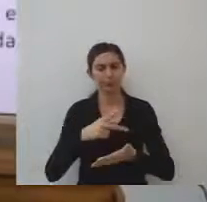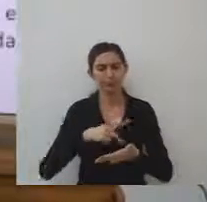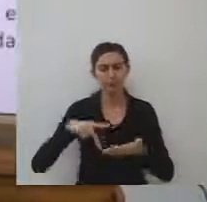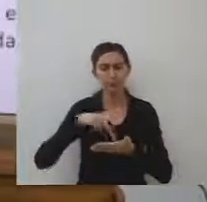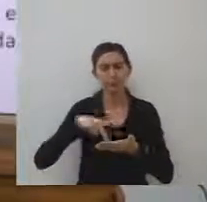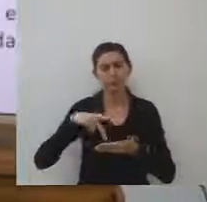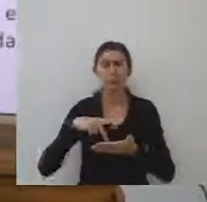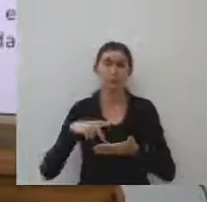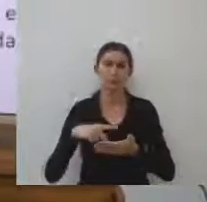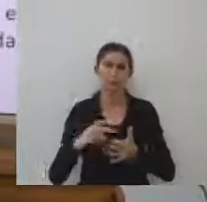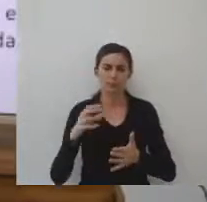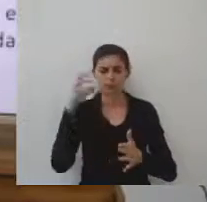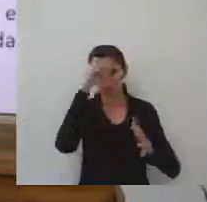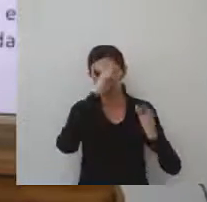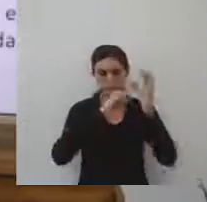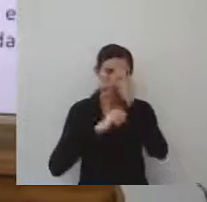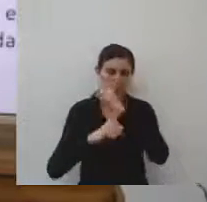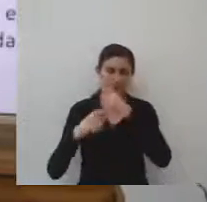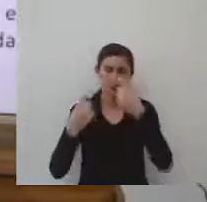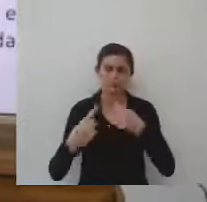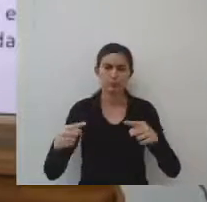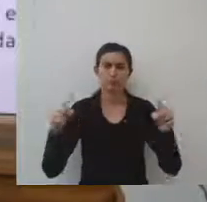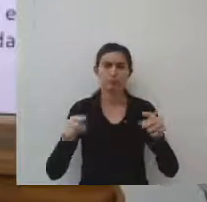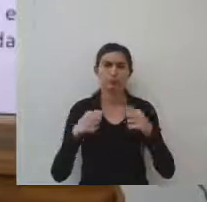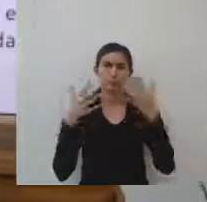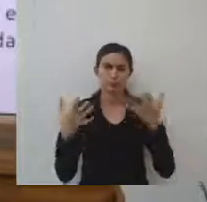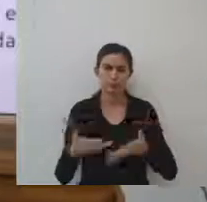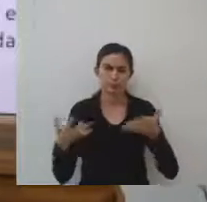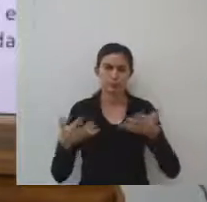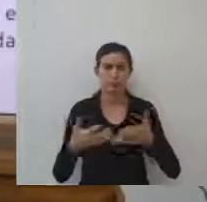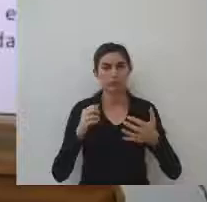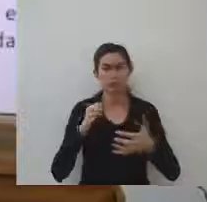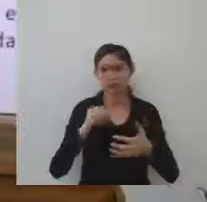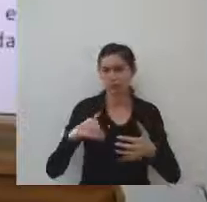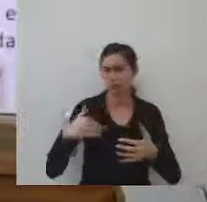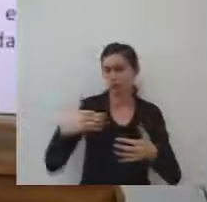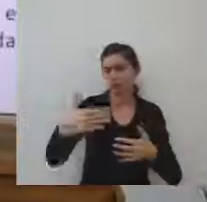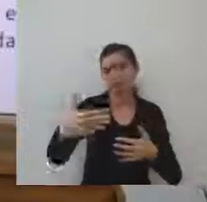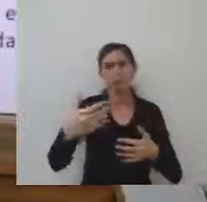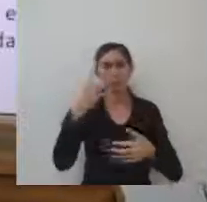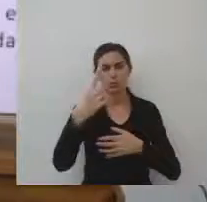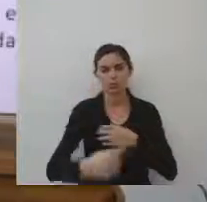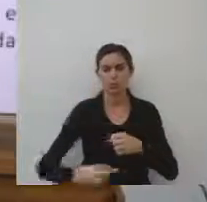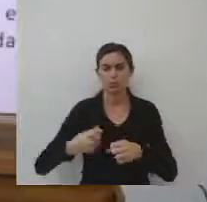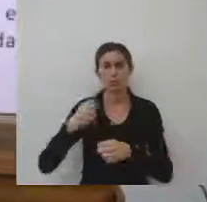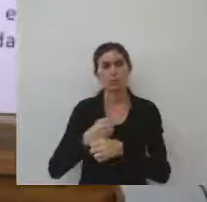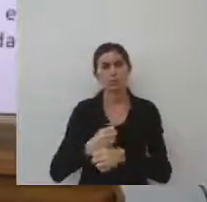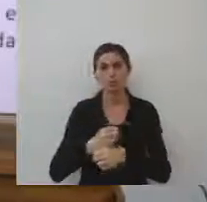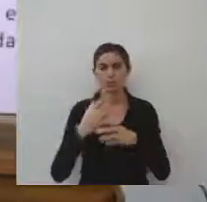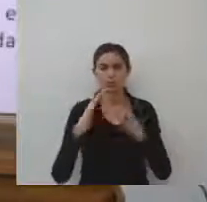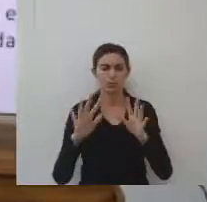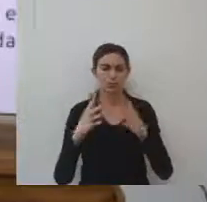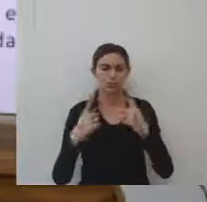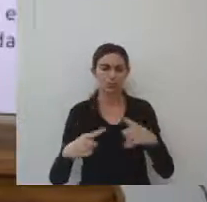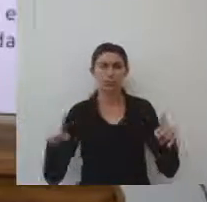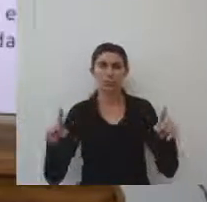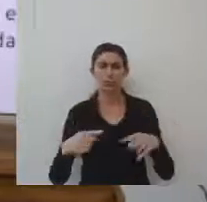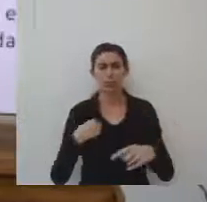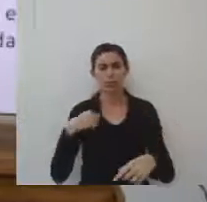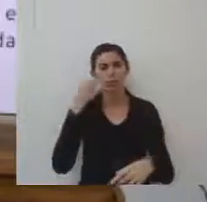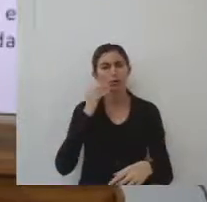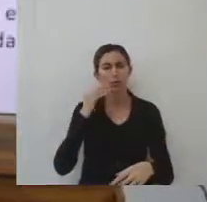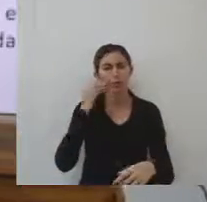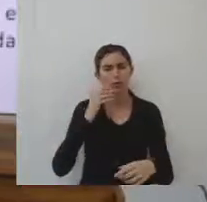poxa, aprendi uma música agora. Se daqui a mais ou menos um ano tocar aquela música, eu vou tentar me lembrar